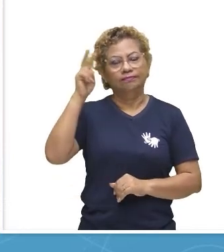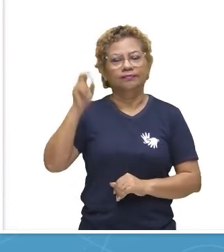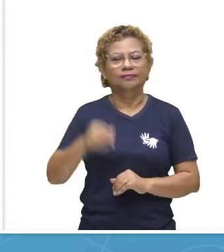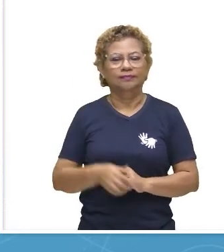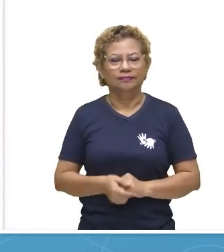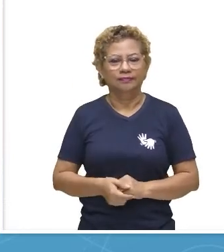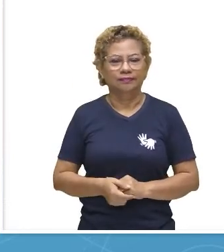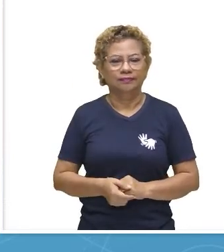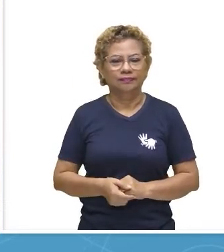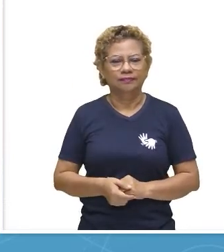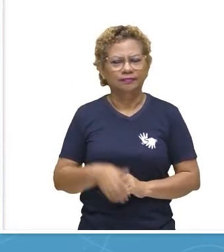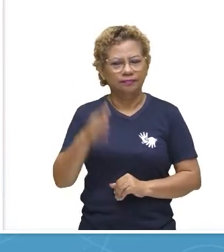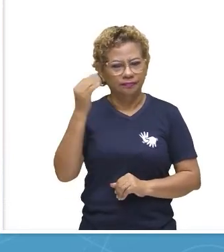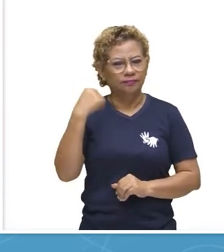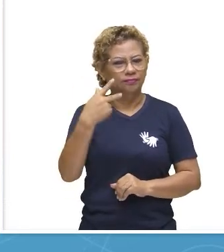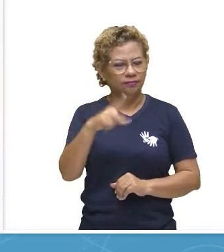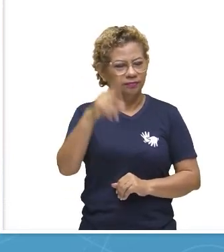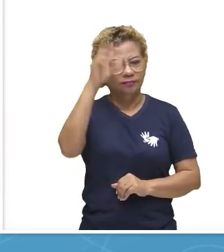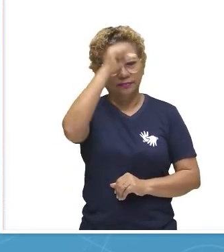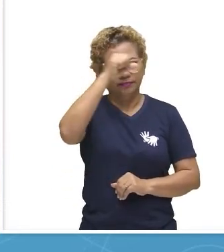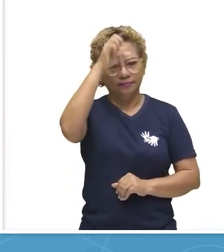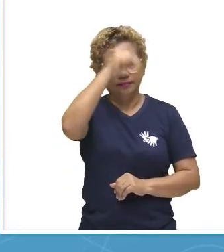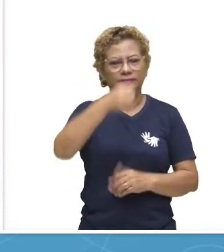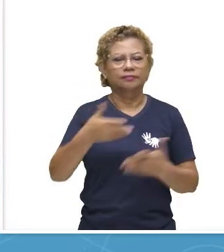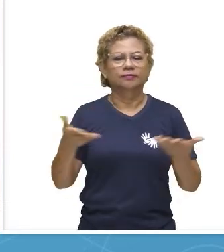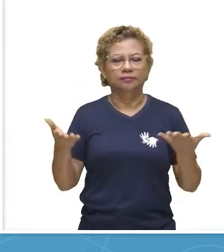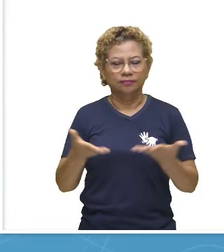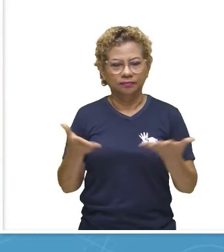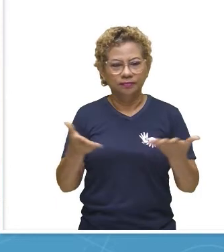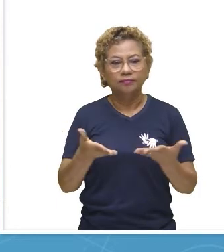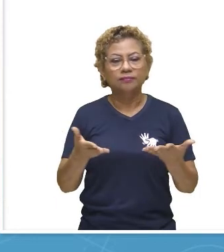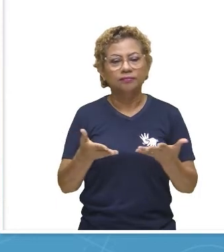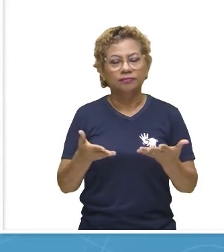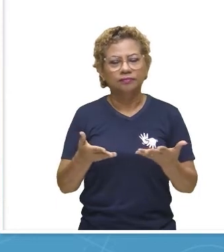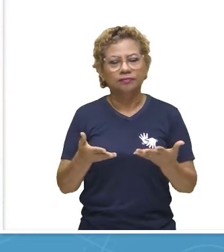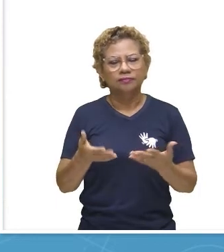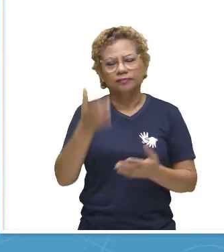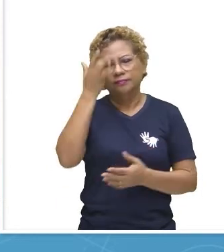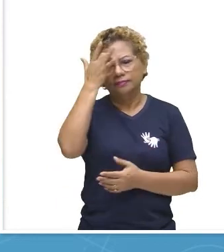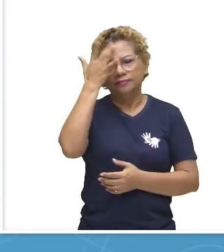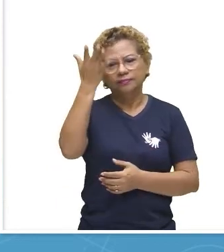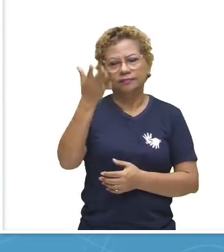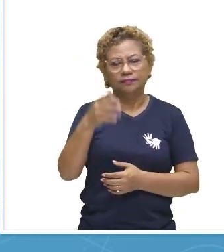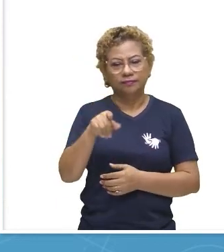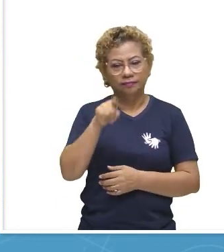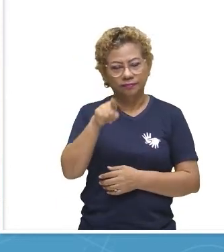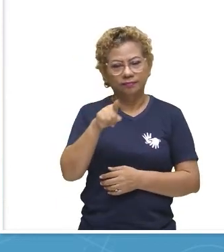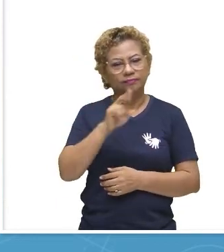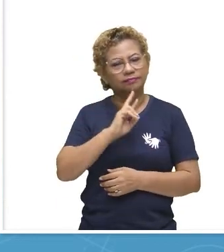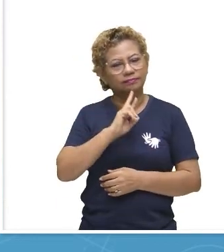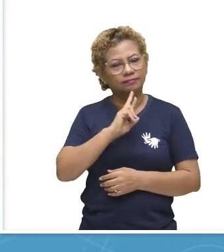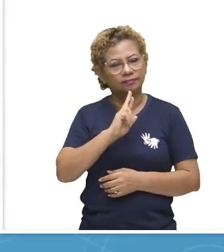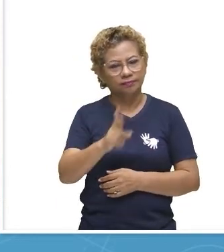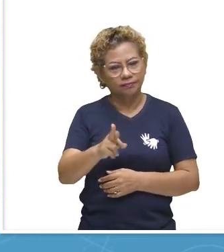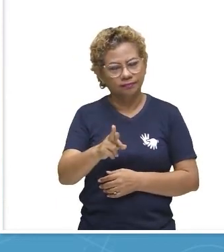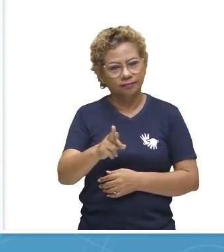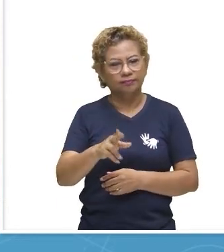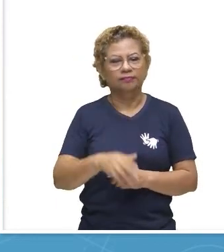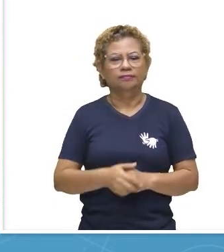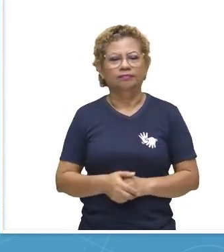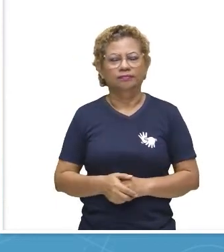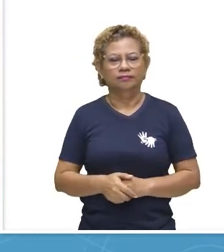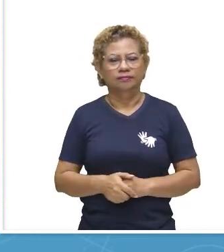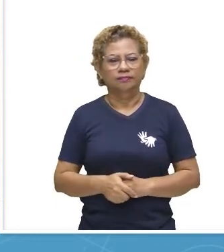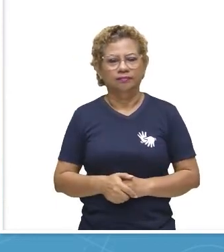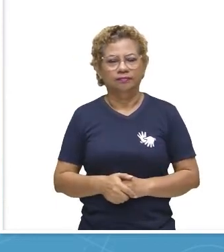Aí, você que já aprendeu aqui na aula, vai saber que a medida desse ângulo aqui, por ele